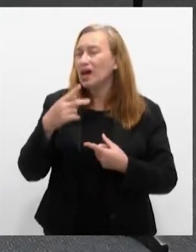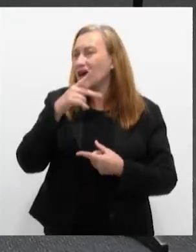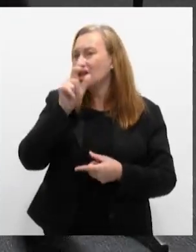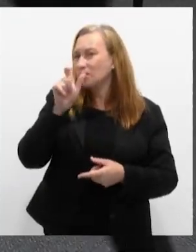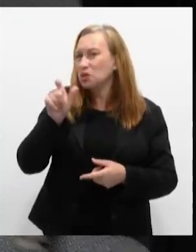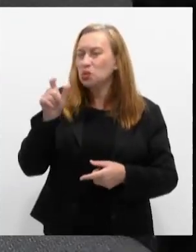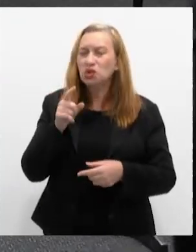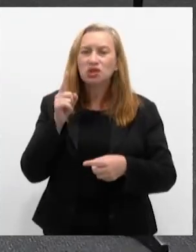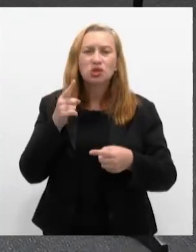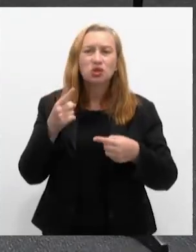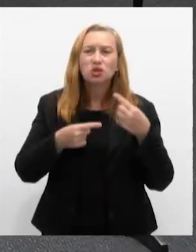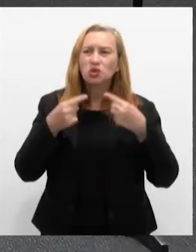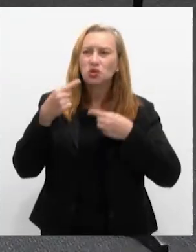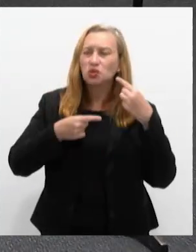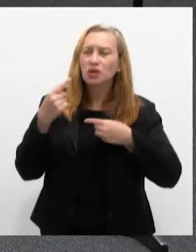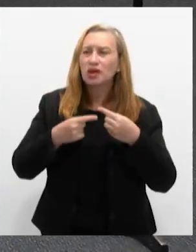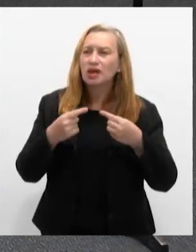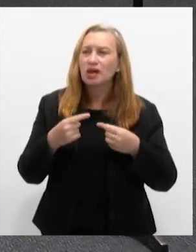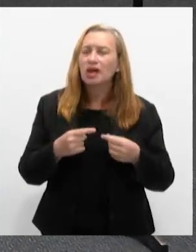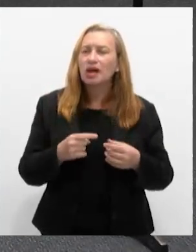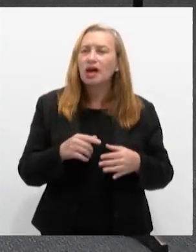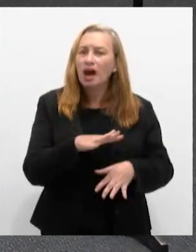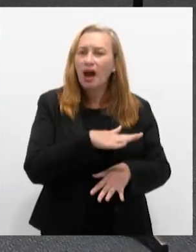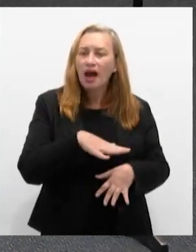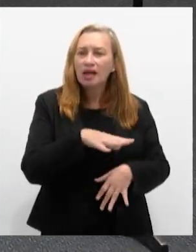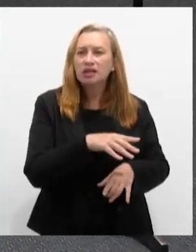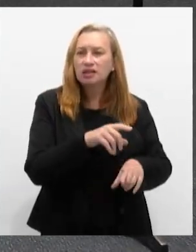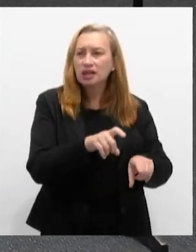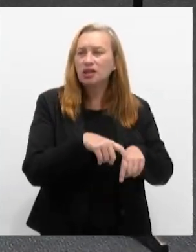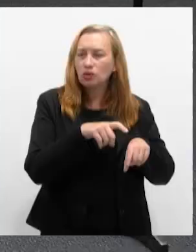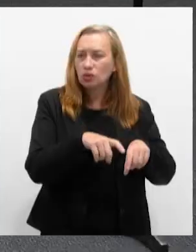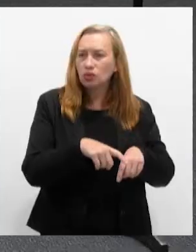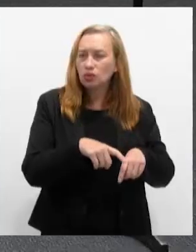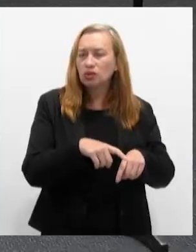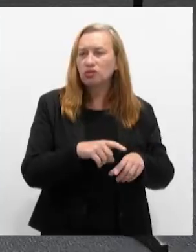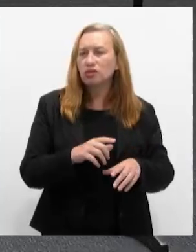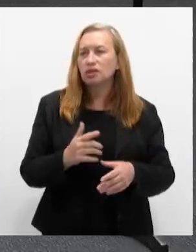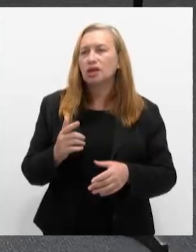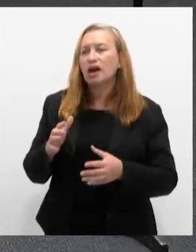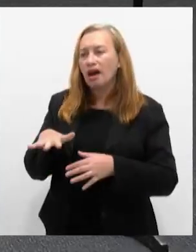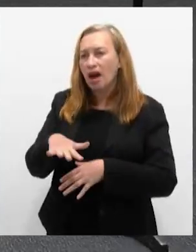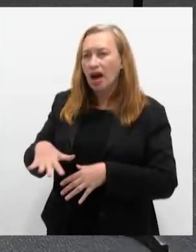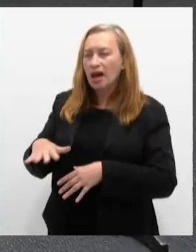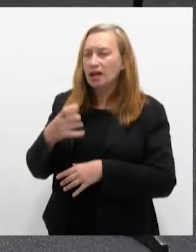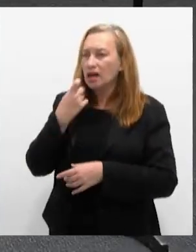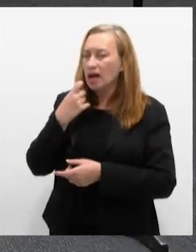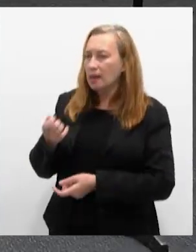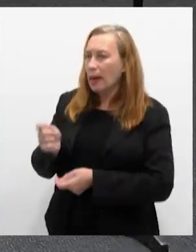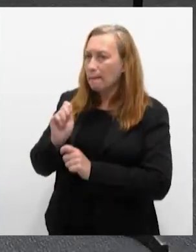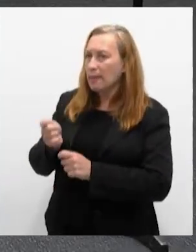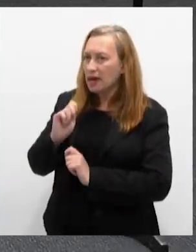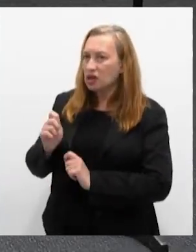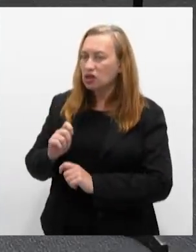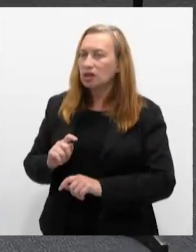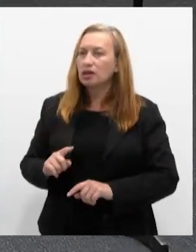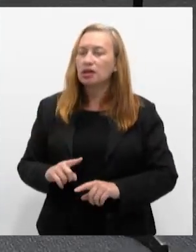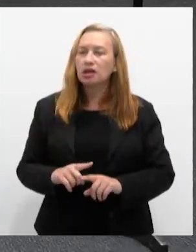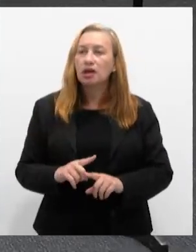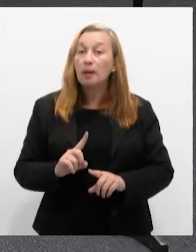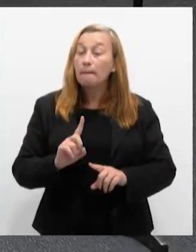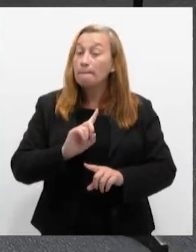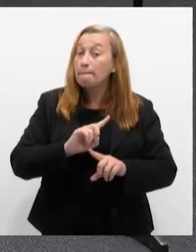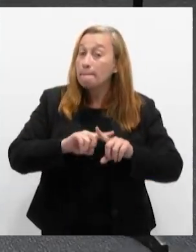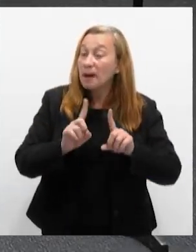discutem pasta de agricultura, pasta da pesca, às vezes não discutem o conteúdo. E Vossa Excelência está indo no conteúdo. E está